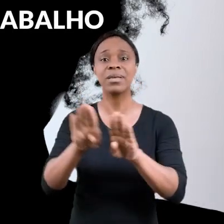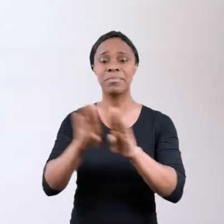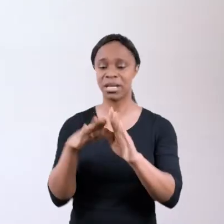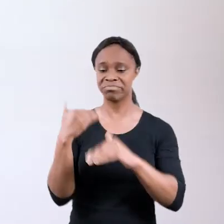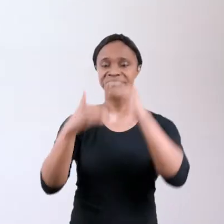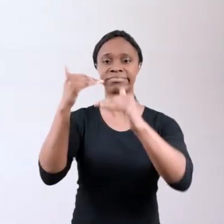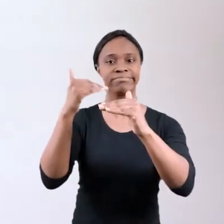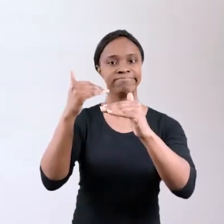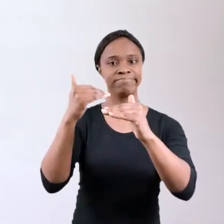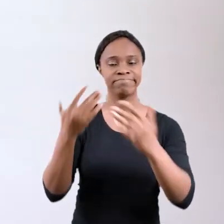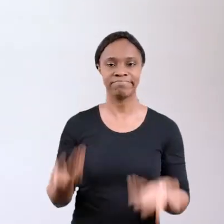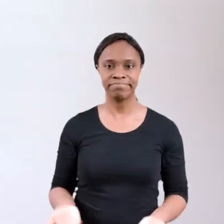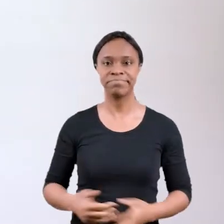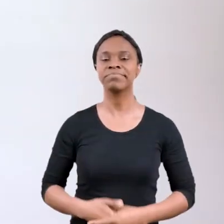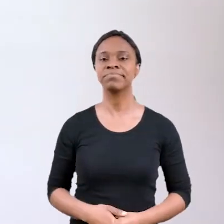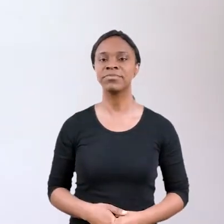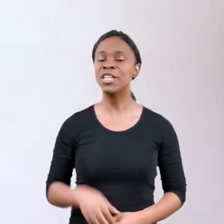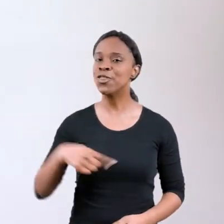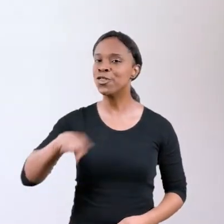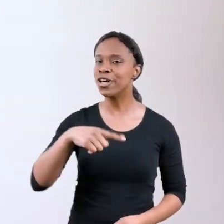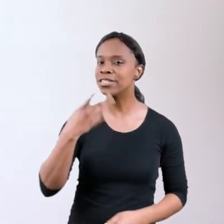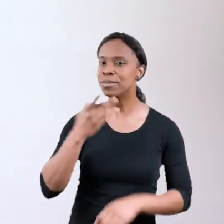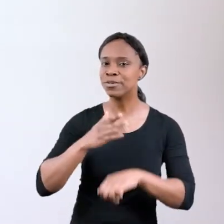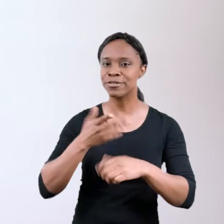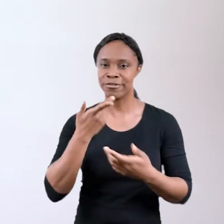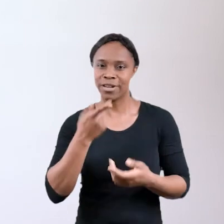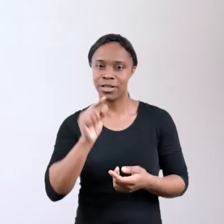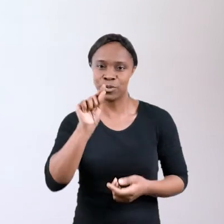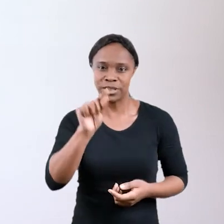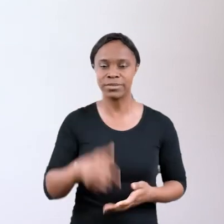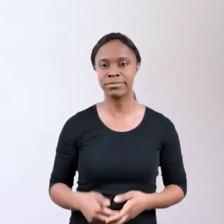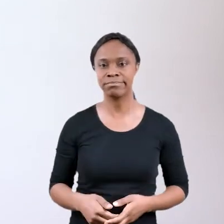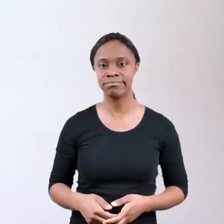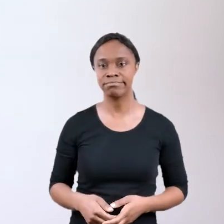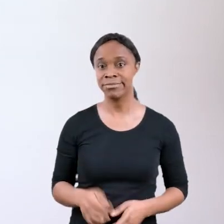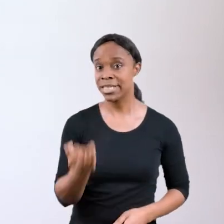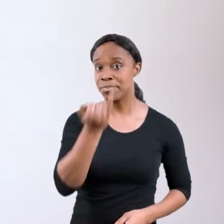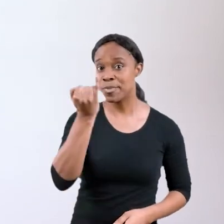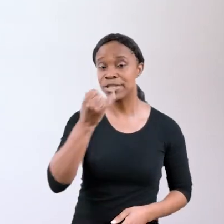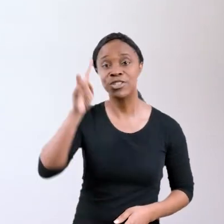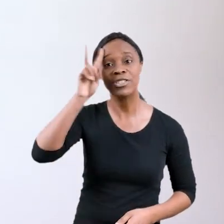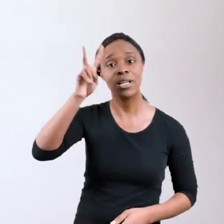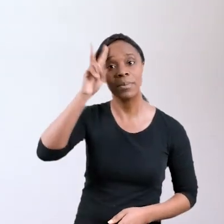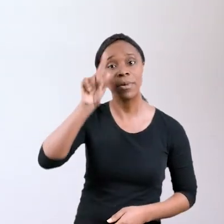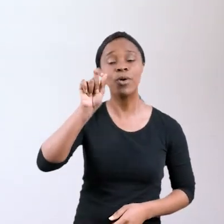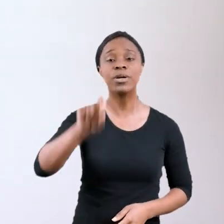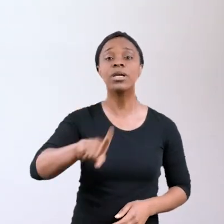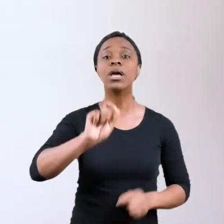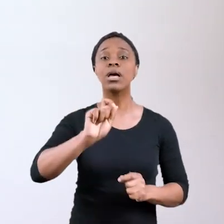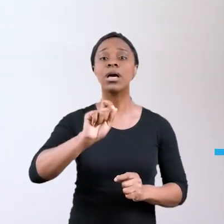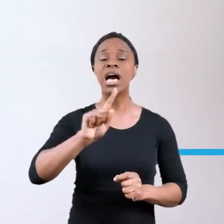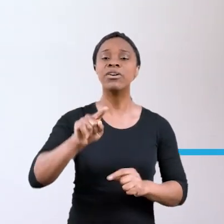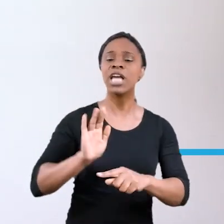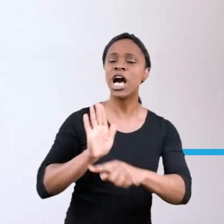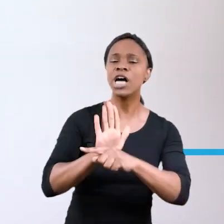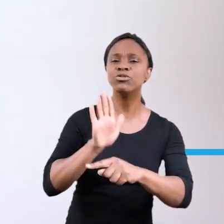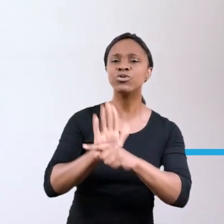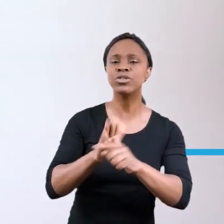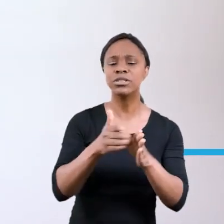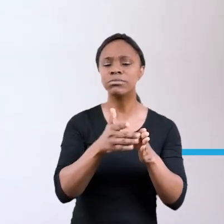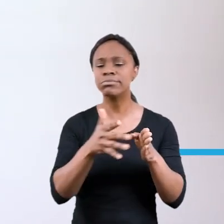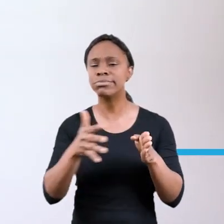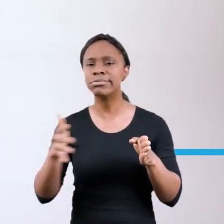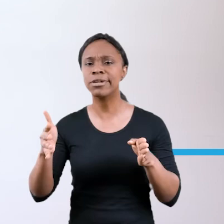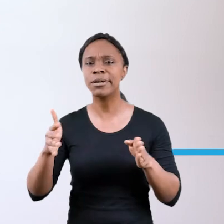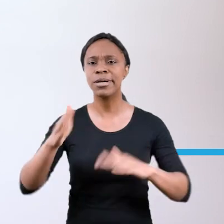funcional. Já que estamos falando disso, é importante lembrar que um elemento que dificulta a ascensão profissional das mulheres